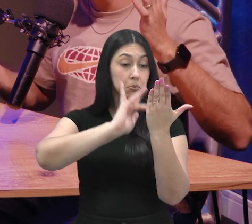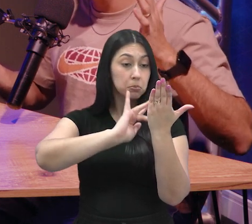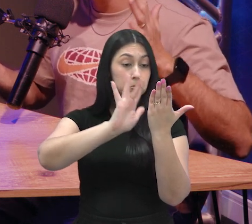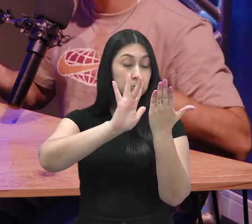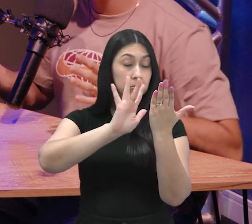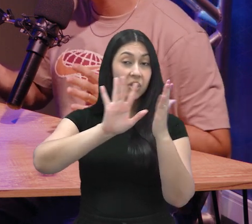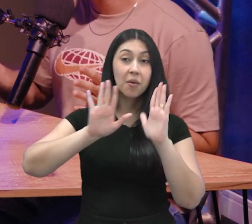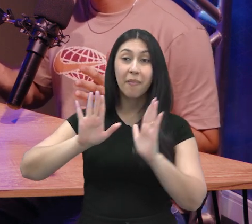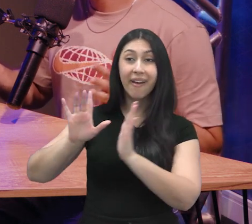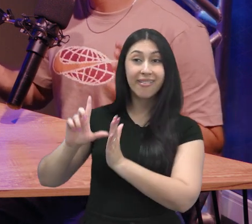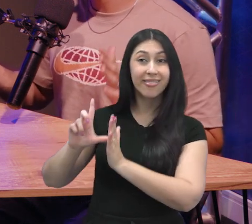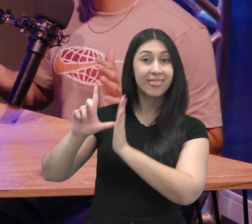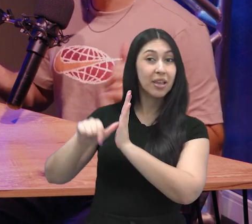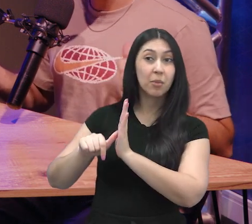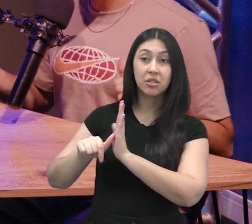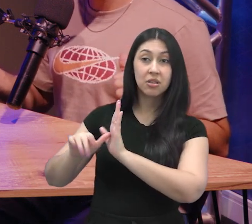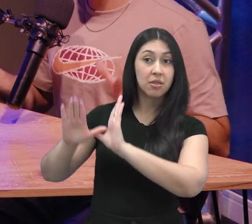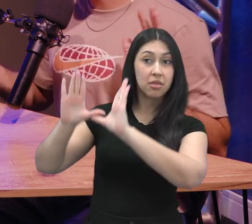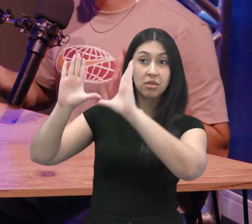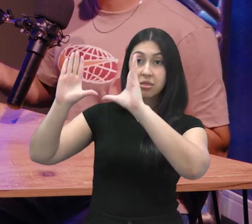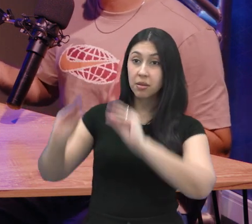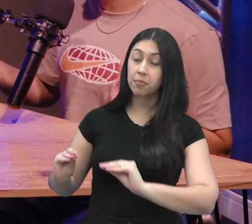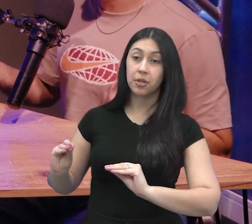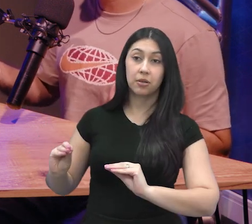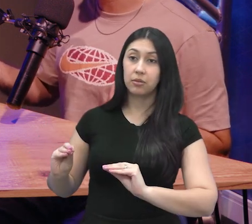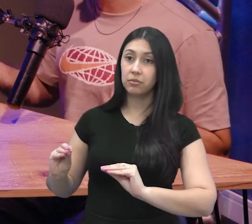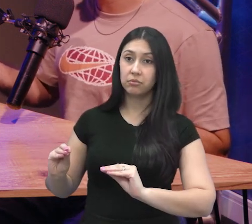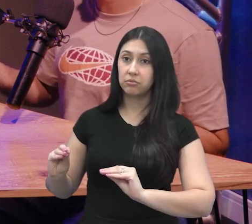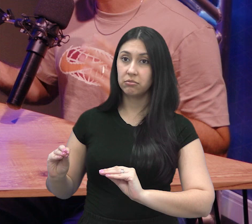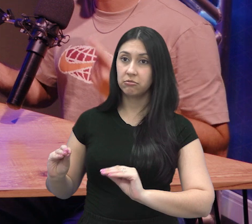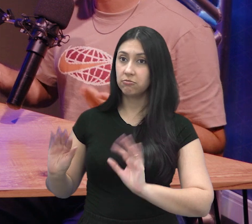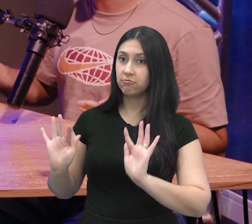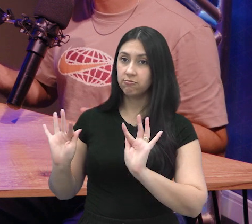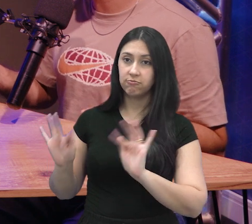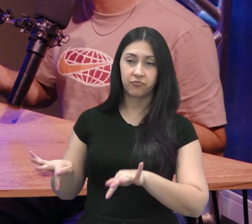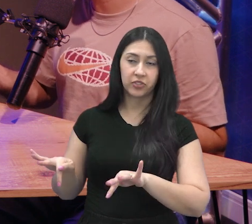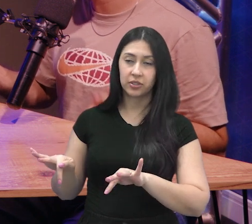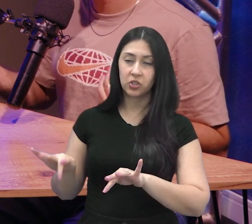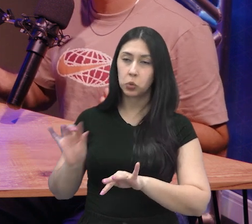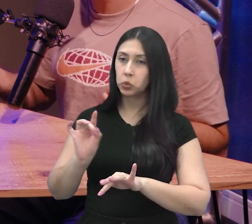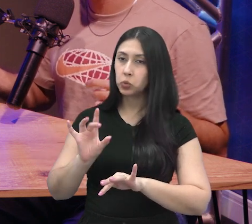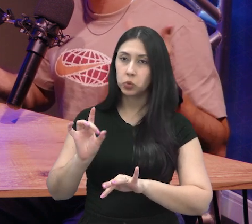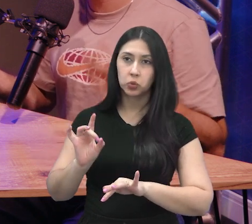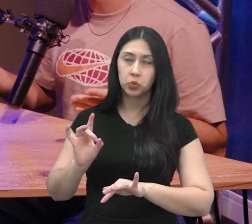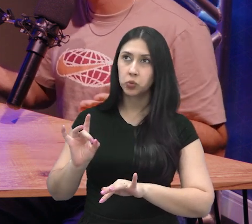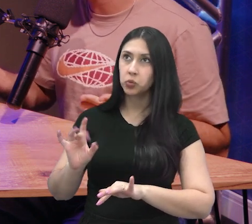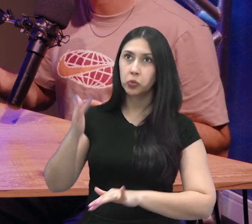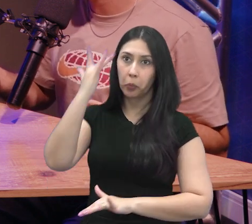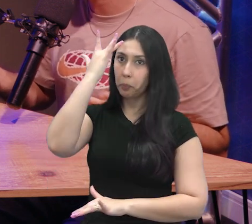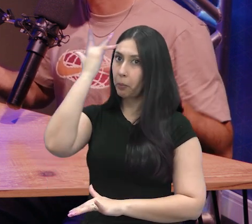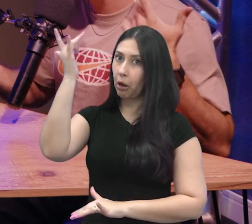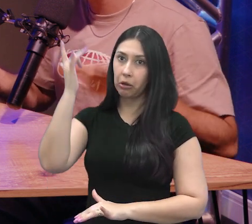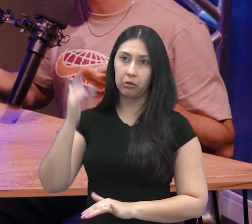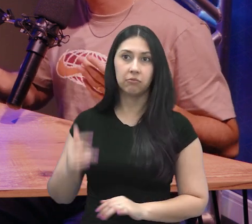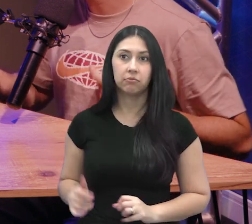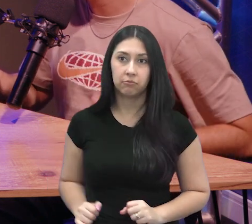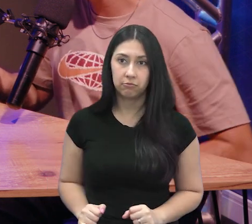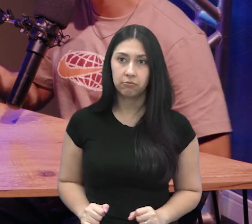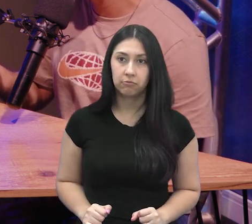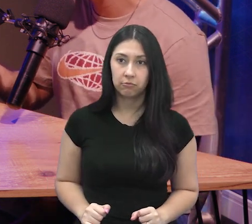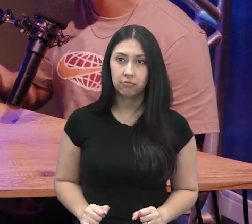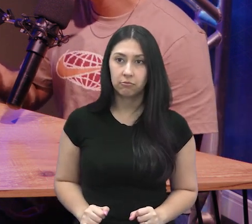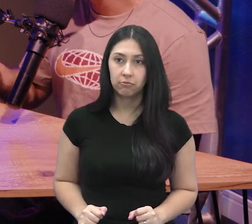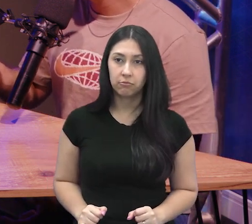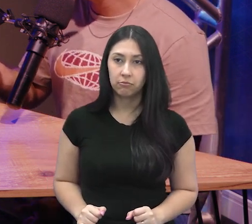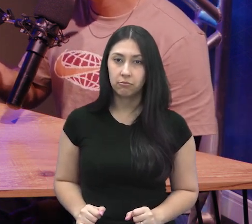jornais do mundo, inclusive. Mas depois eu não vou mais voltar nesses sites durante o dia, eu vou voltar no outro dia de